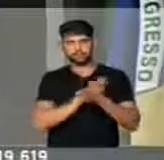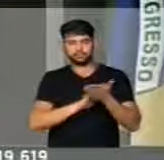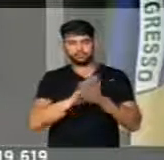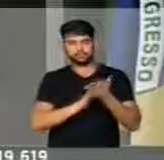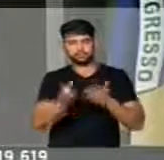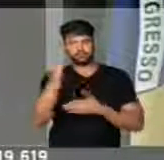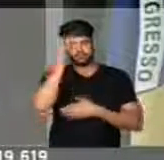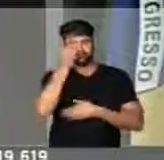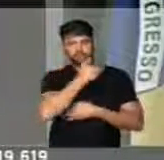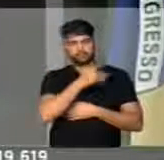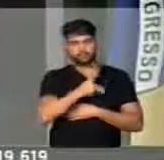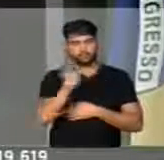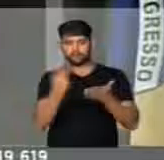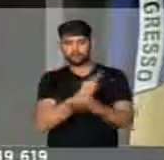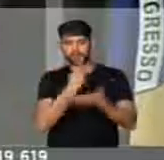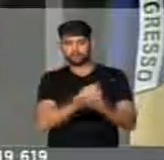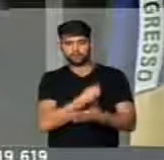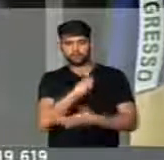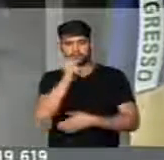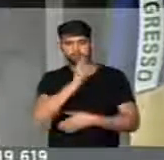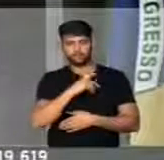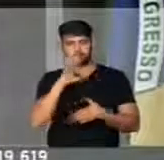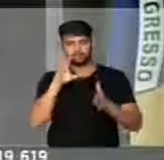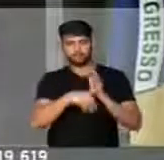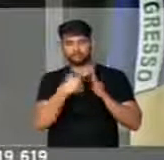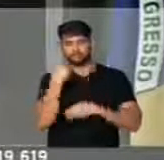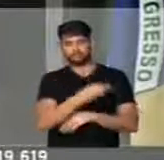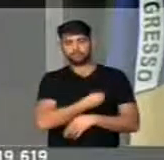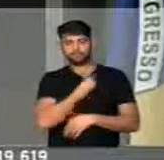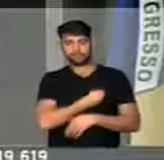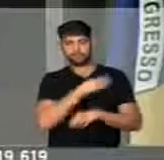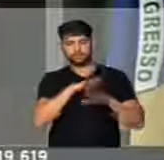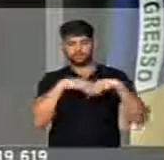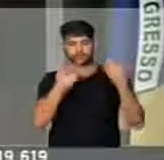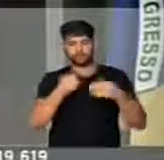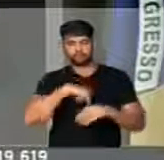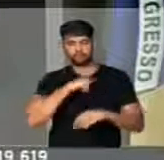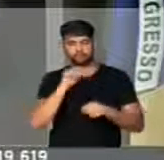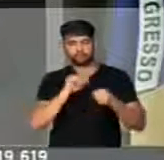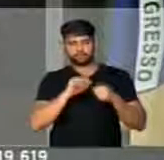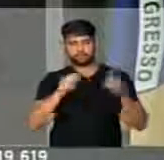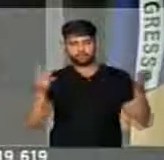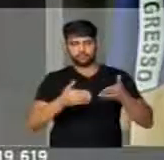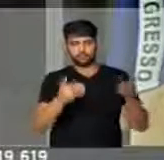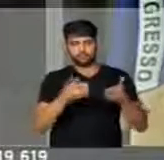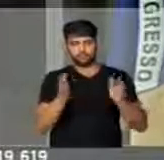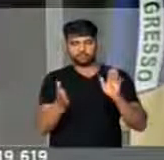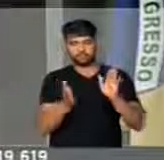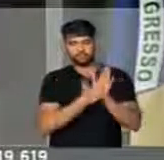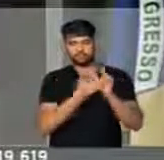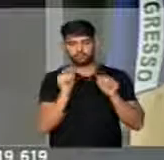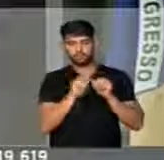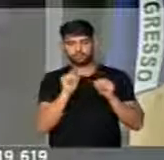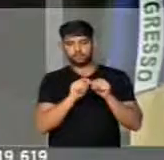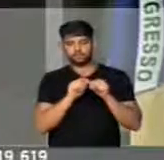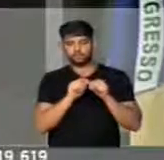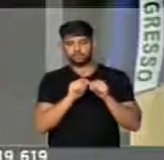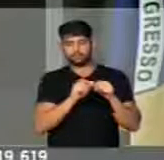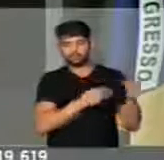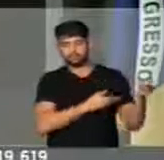culpa do PT e do seu governo afastado. Então a culpa não é nossa. Se é necessário hoje o aporte de capital estrangeiro, a culpa